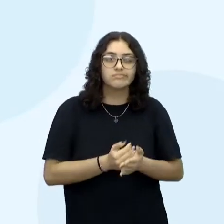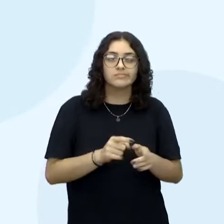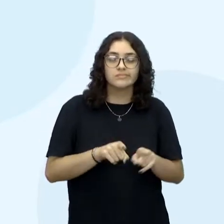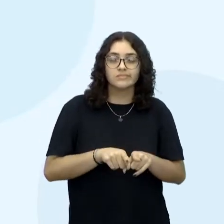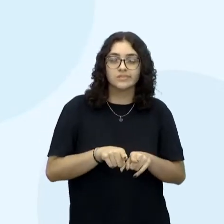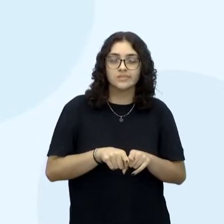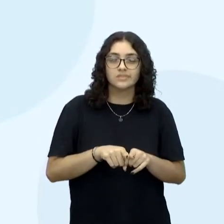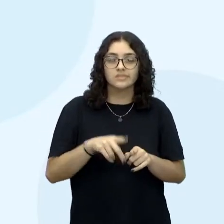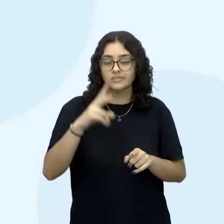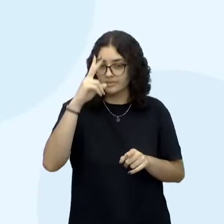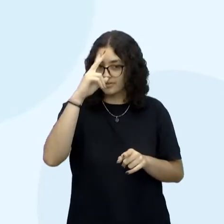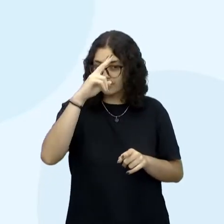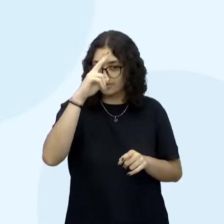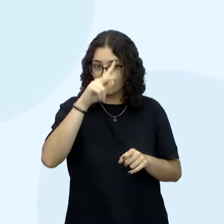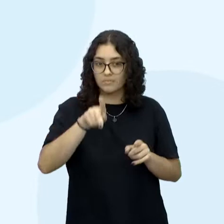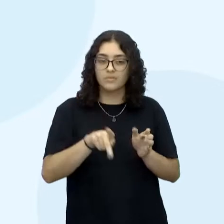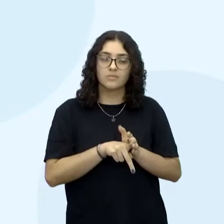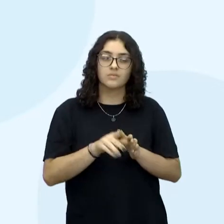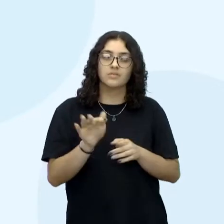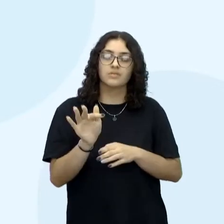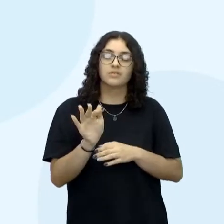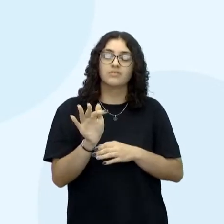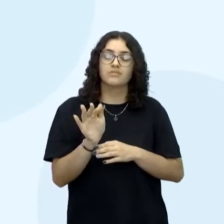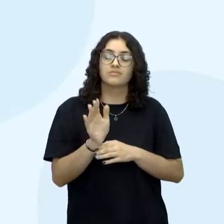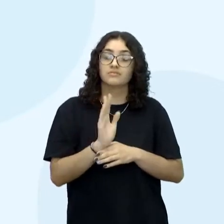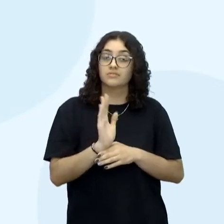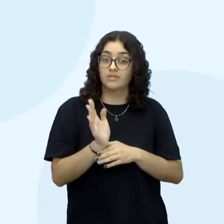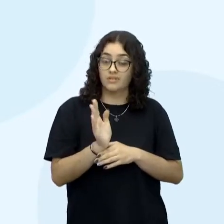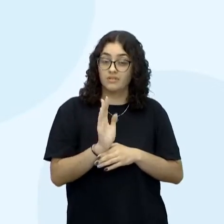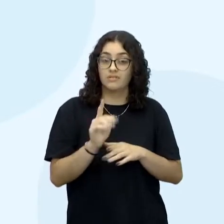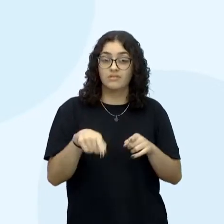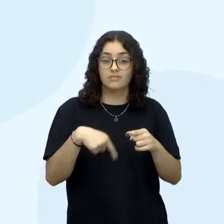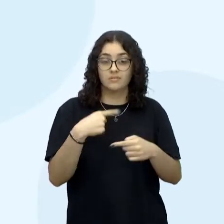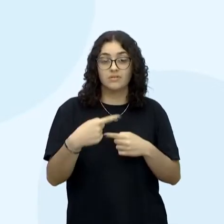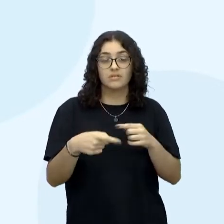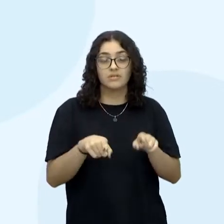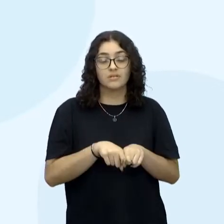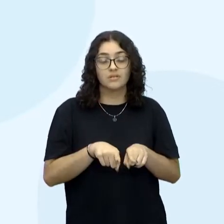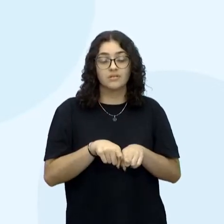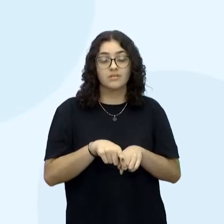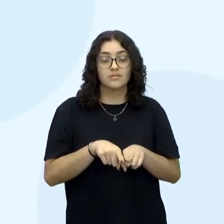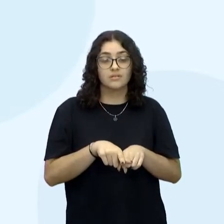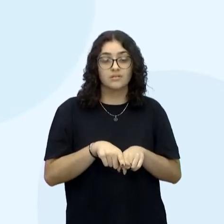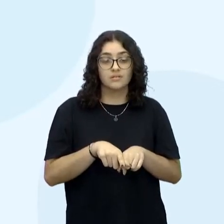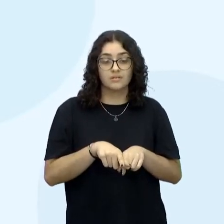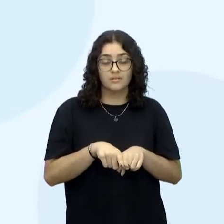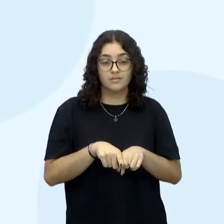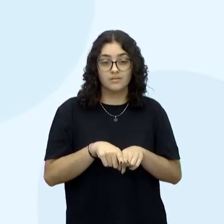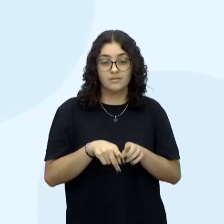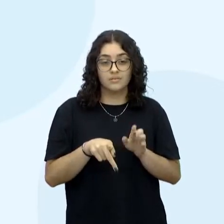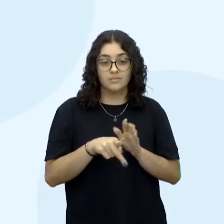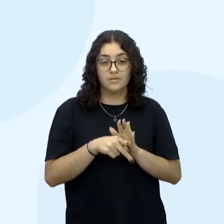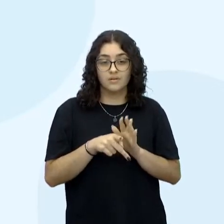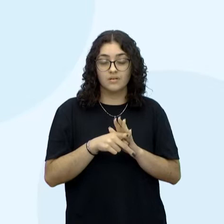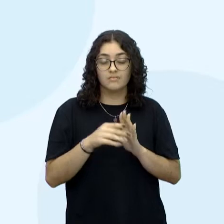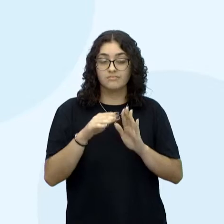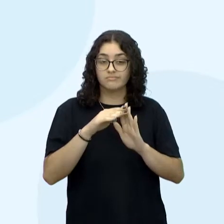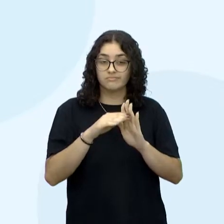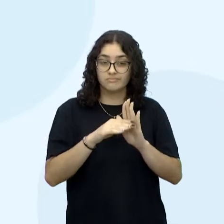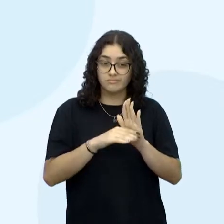sobre a história do cinema nacional, tal. Depois entramos também na questão do repertório.